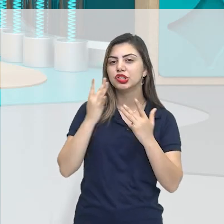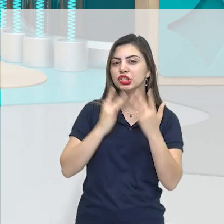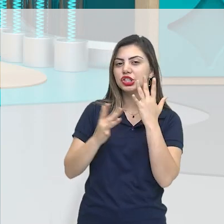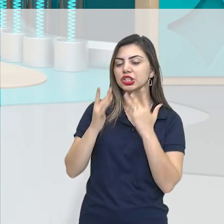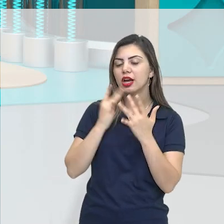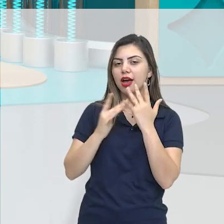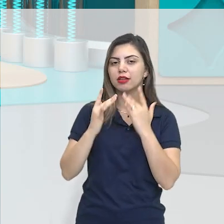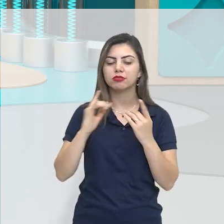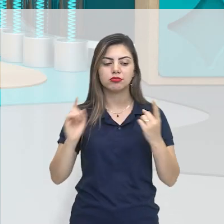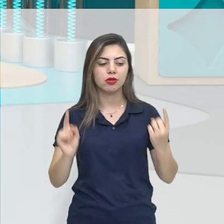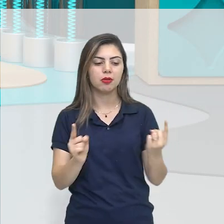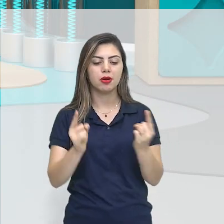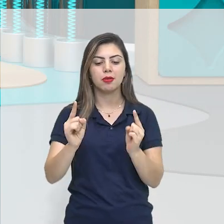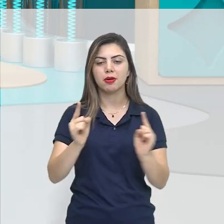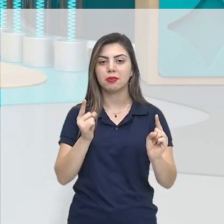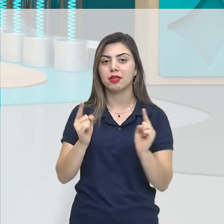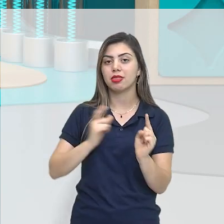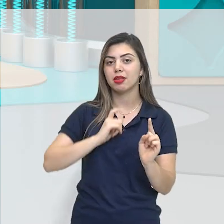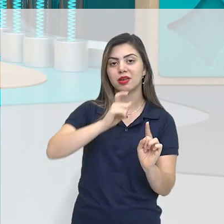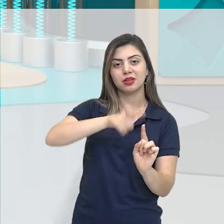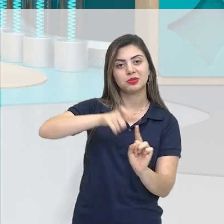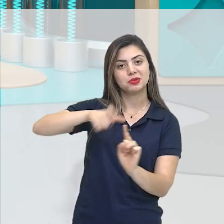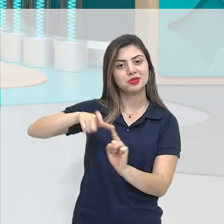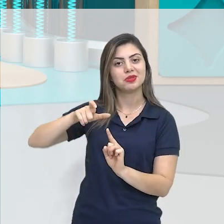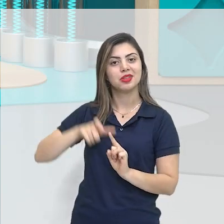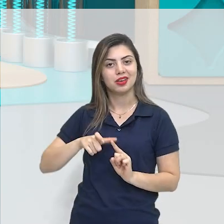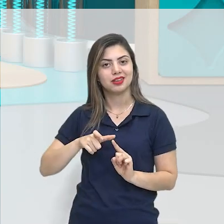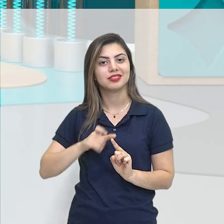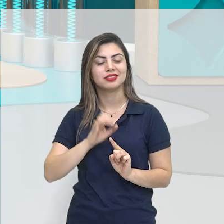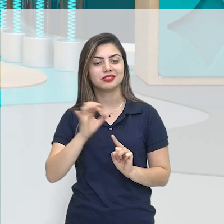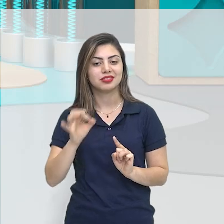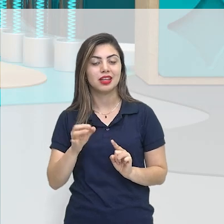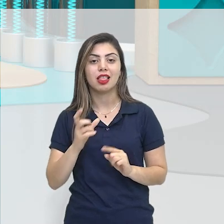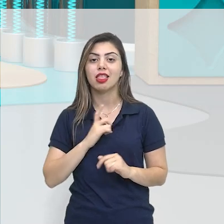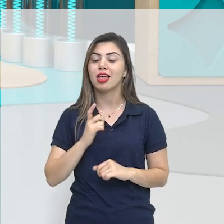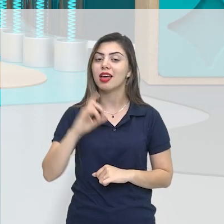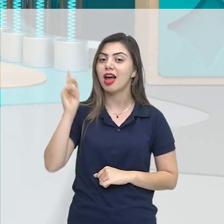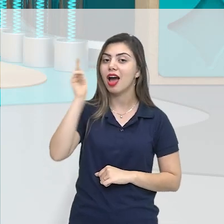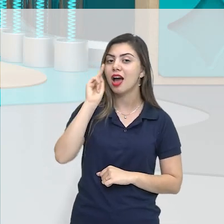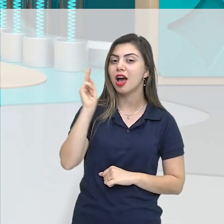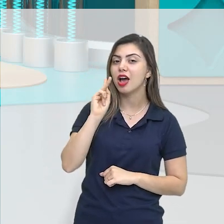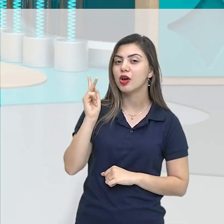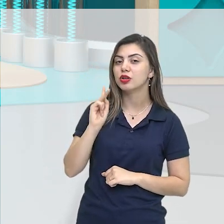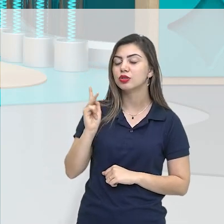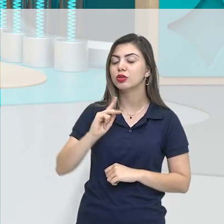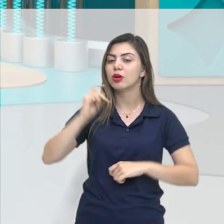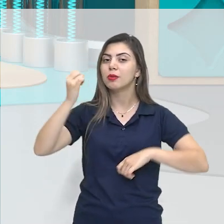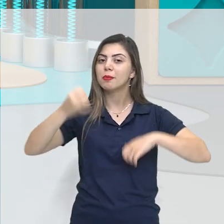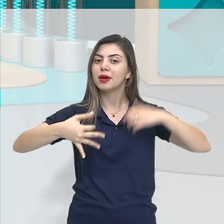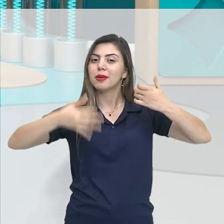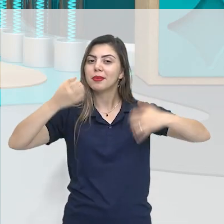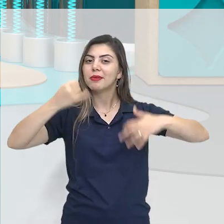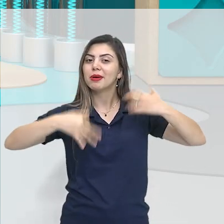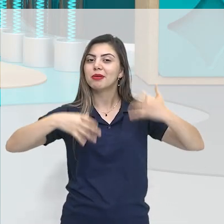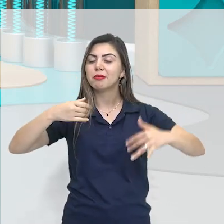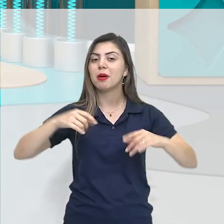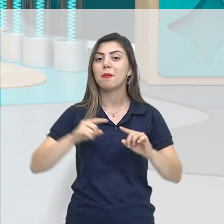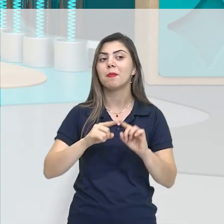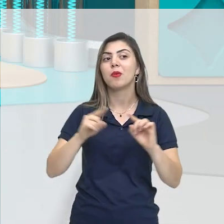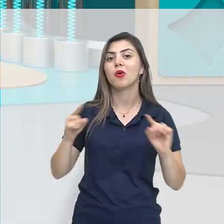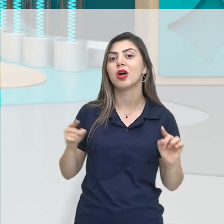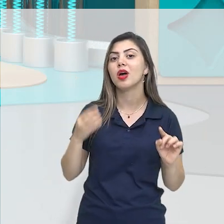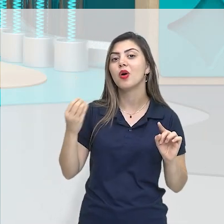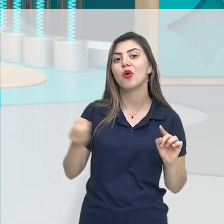encenada e tem os personagens, né, tem a história também que está sendo contada ali, só que é